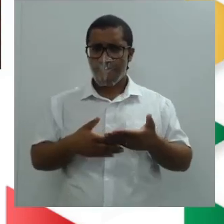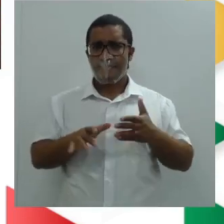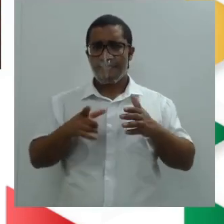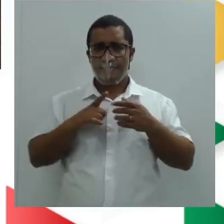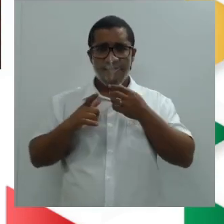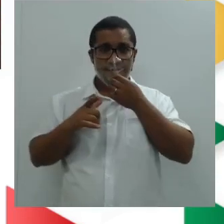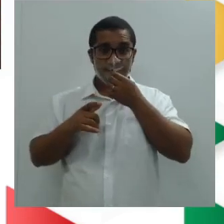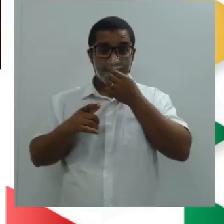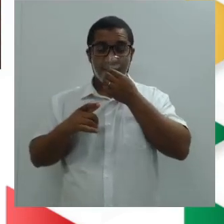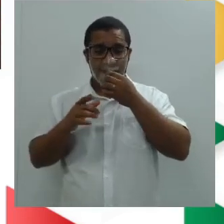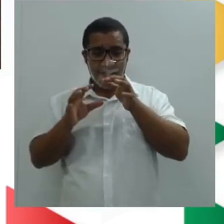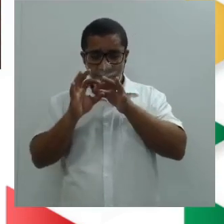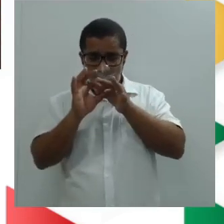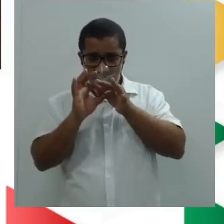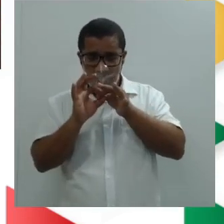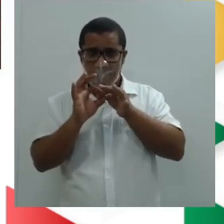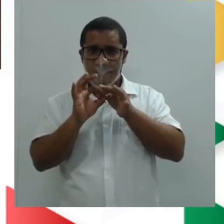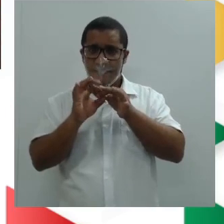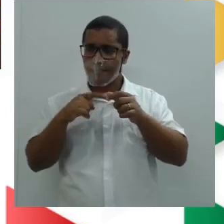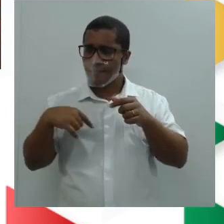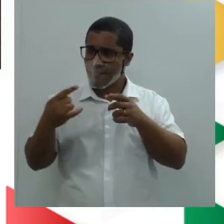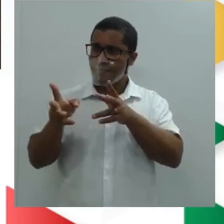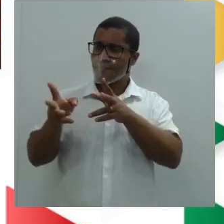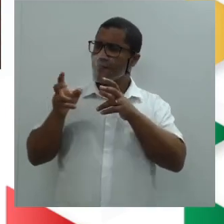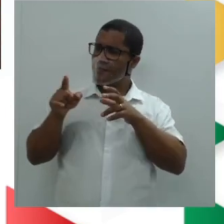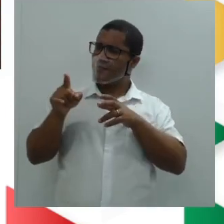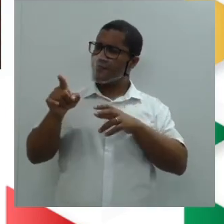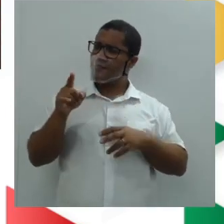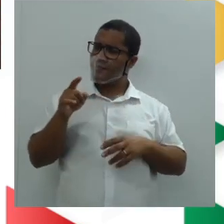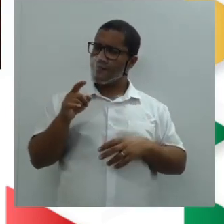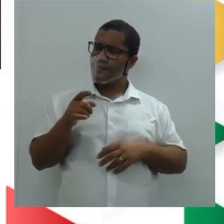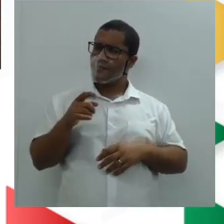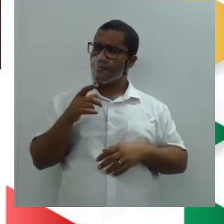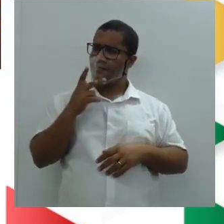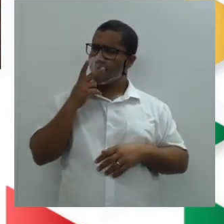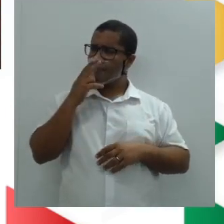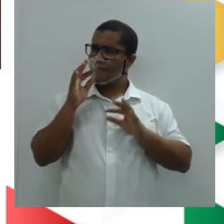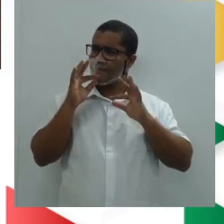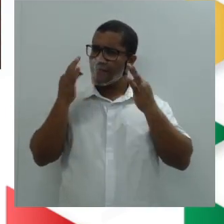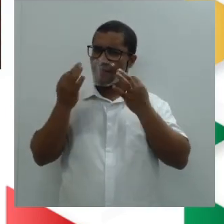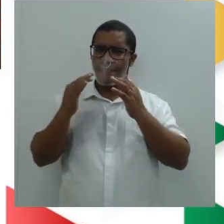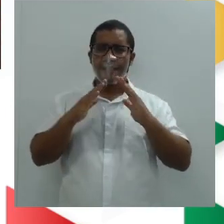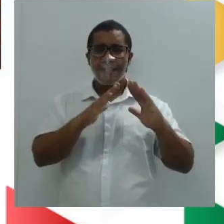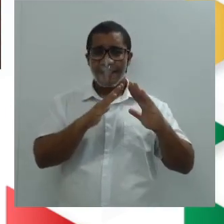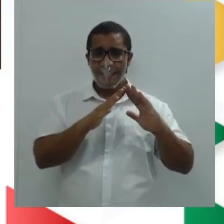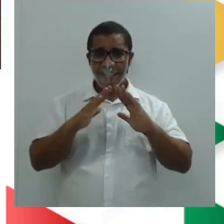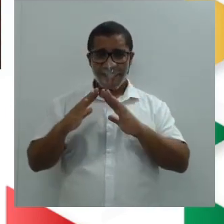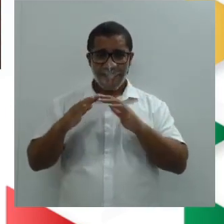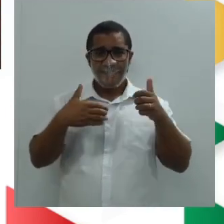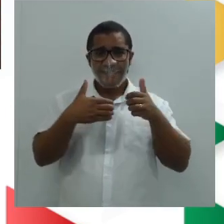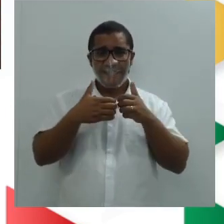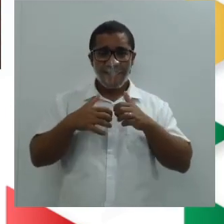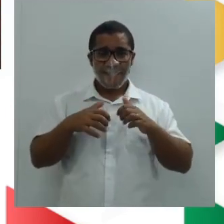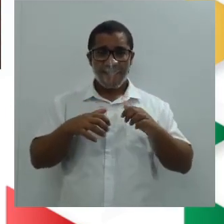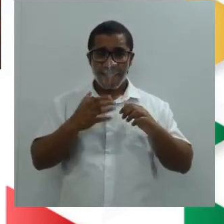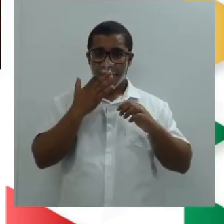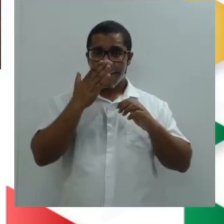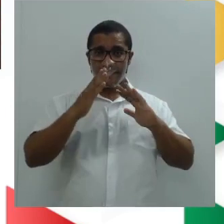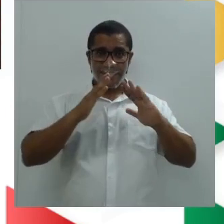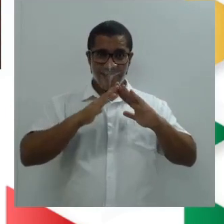laços de efetividade. É bastante comum evidenciarmos vizinhos conversando nas calçadas das